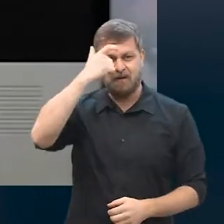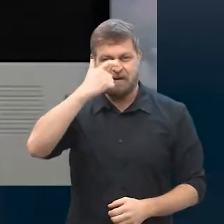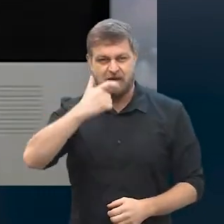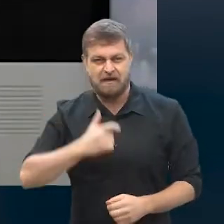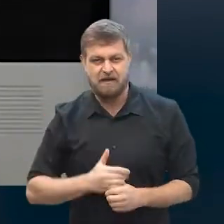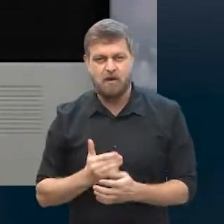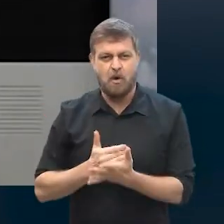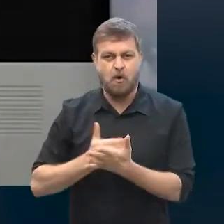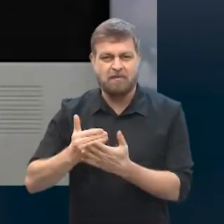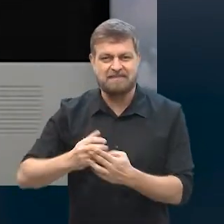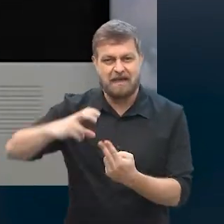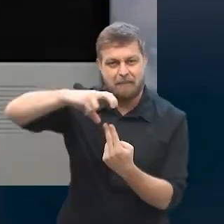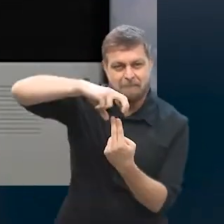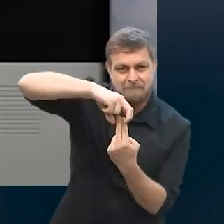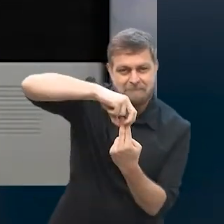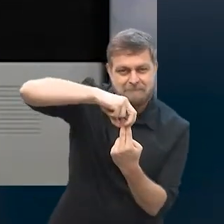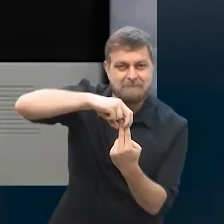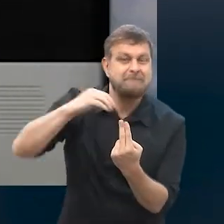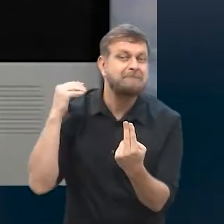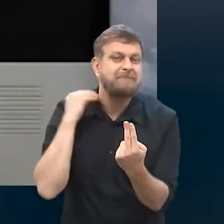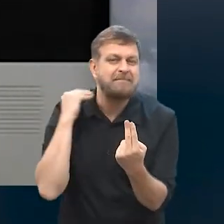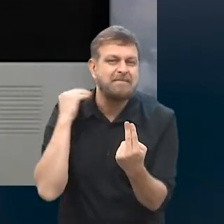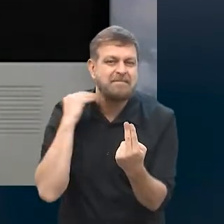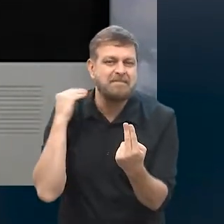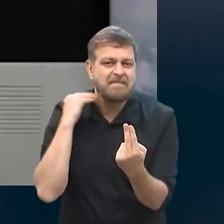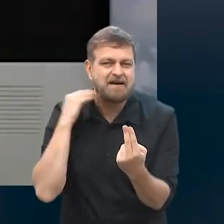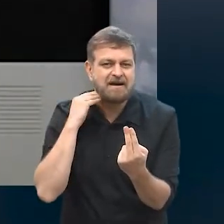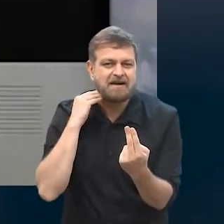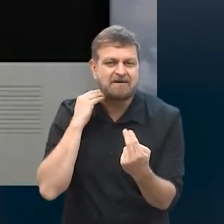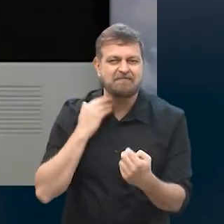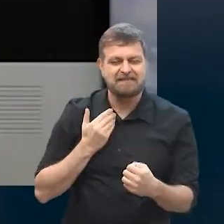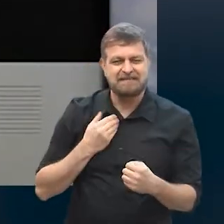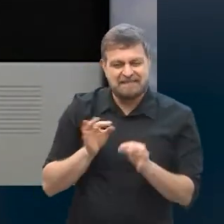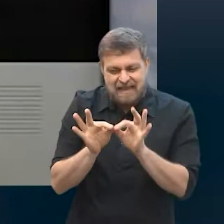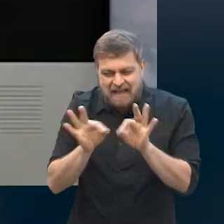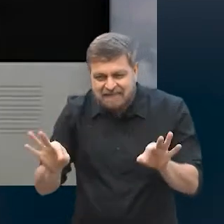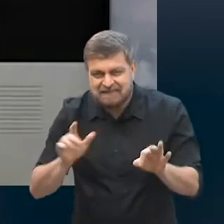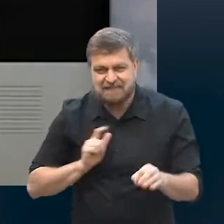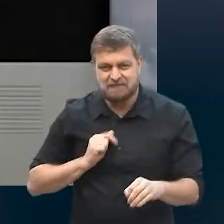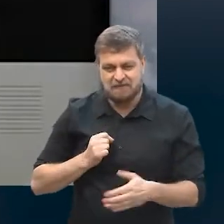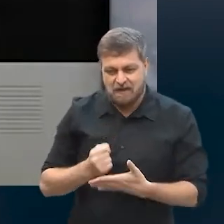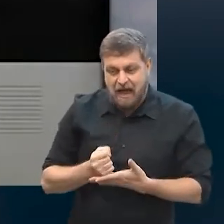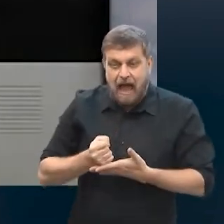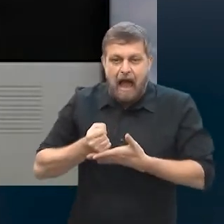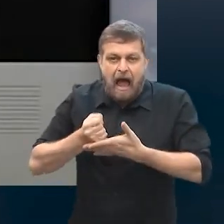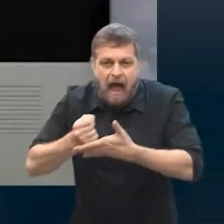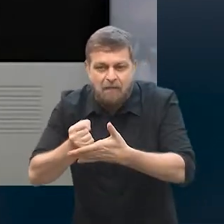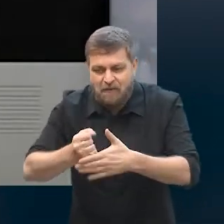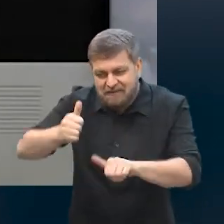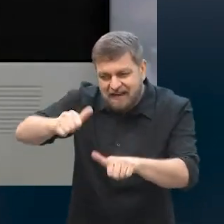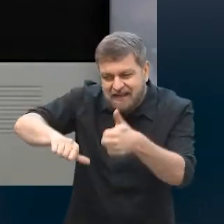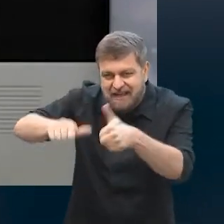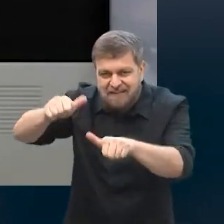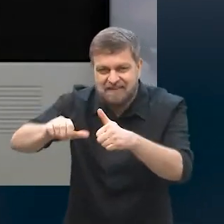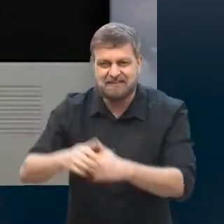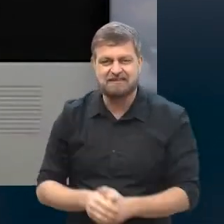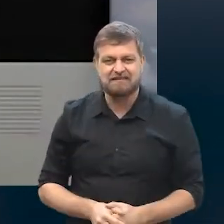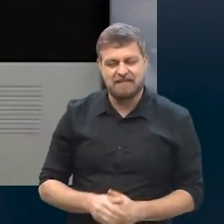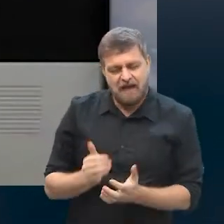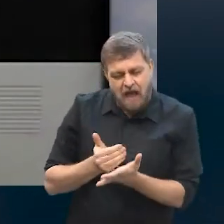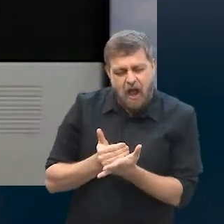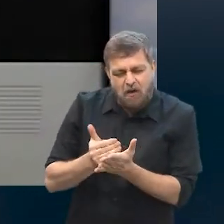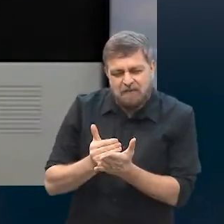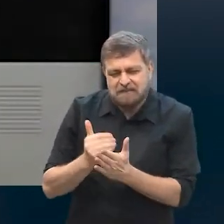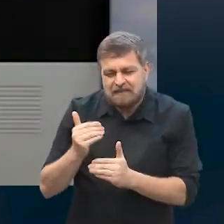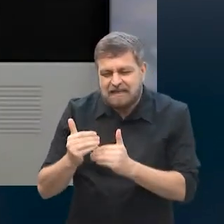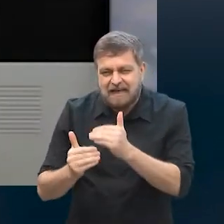Entrei lá no Bradesco como um cargo muito baixo, era auxiliar de analista A, era um cargo muito baixo, e assim